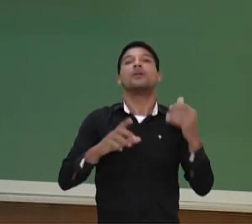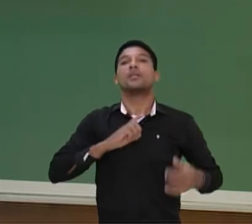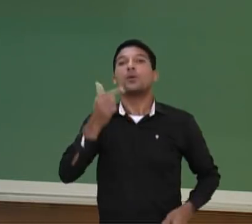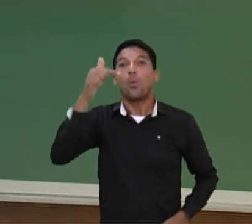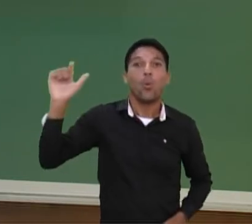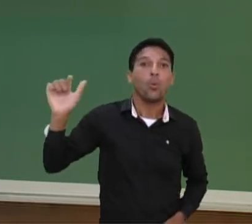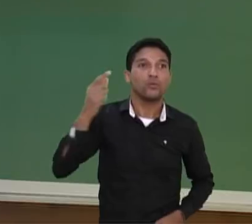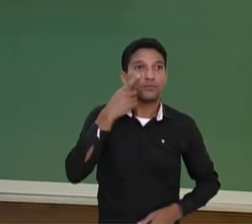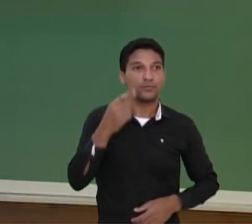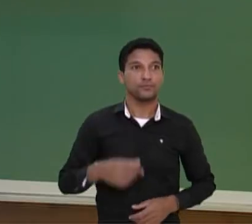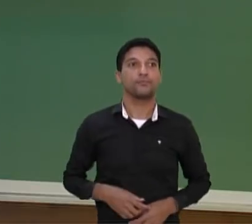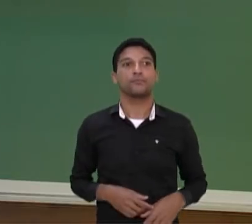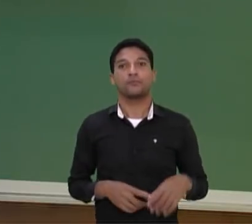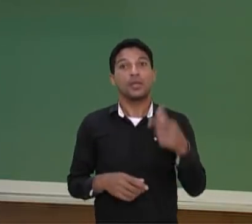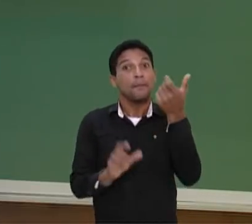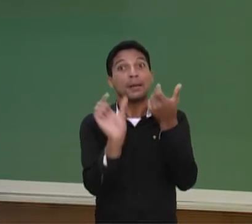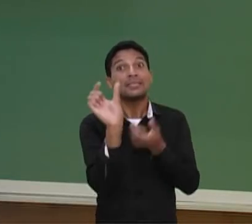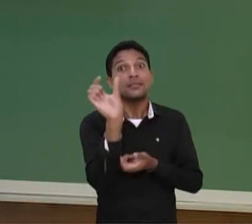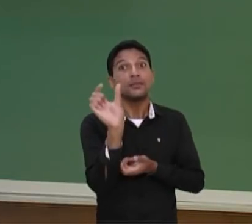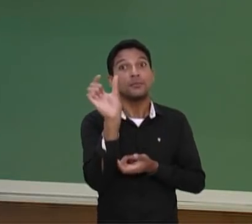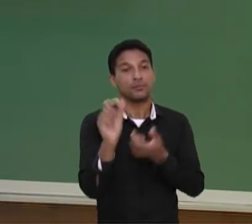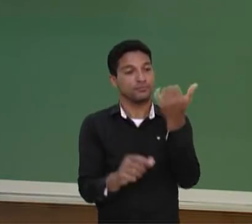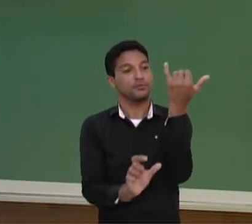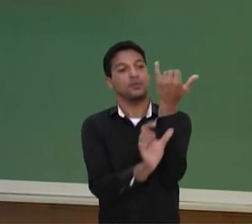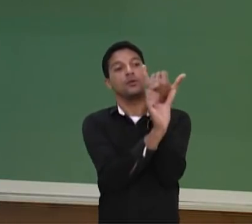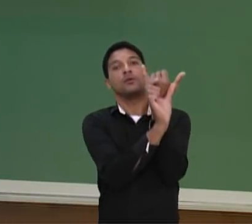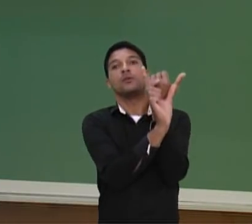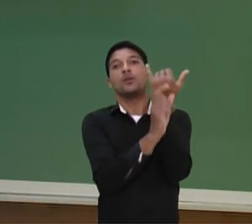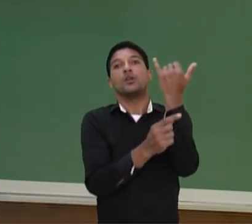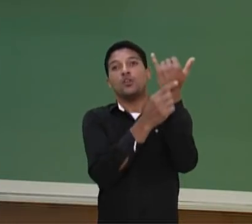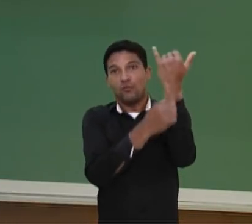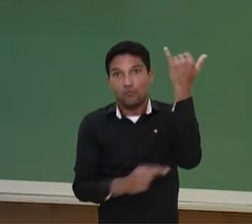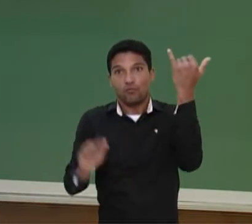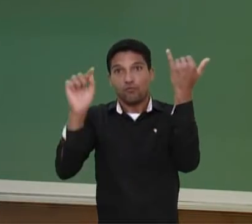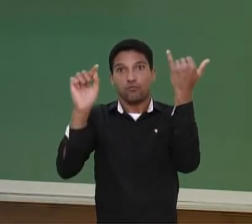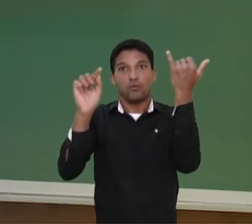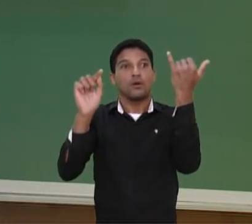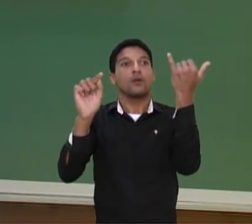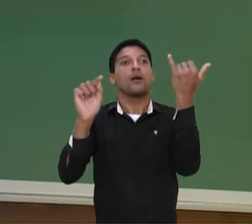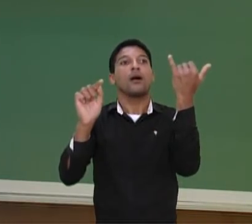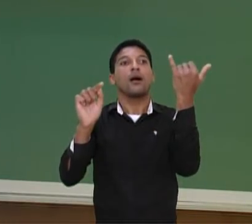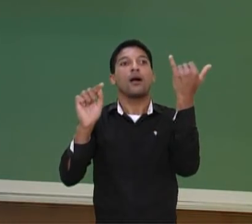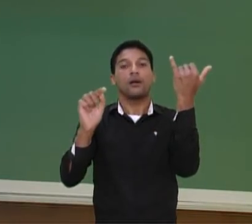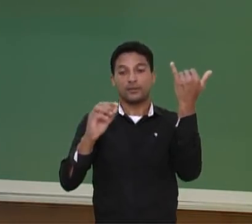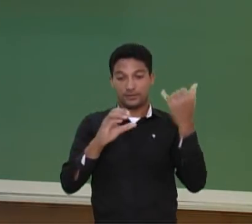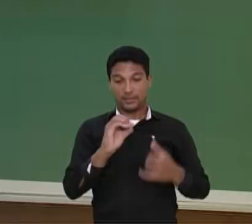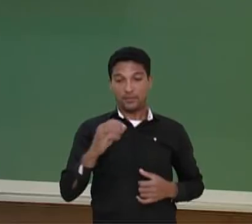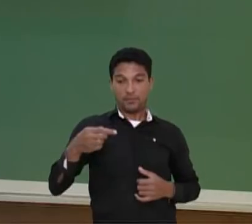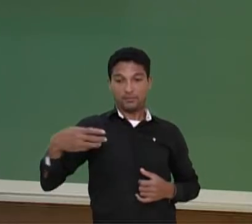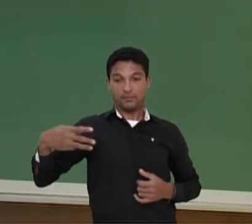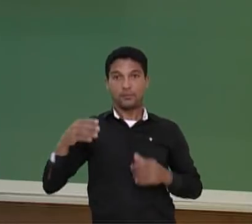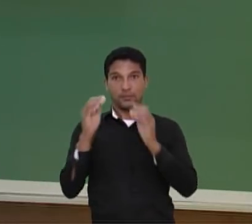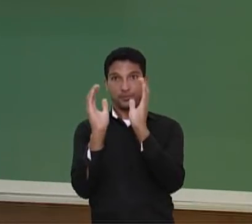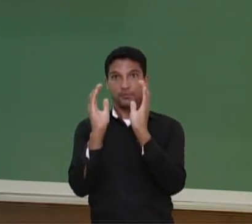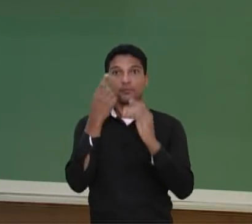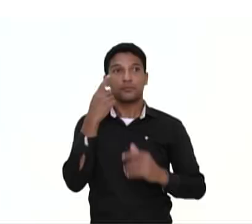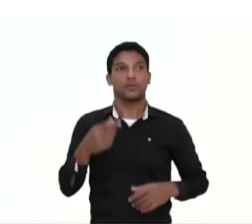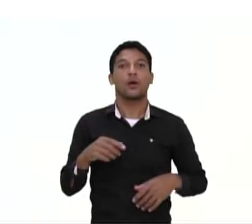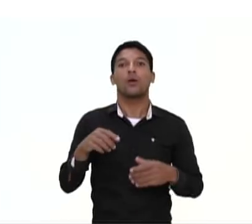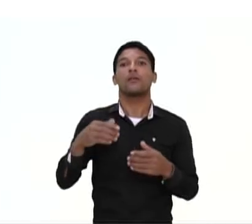um outro modelo aqui ainda concavidade voltada para cima zero e menos três ó vão voltar lá um pouquinho na imagem anterior